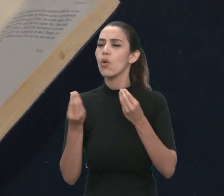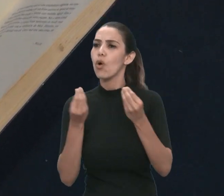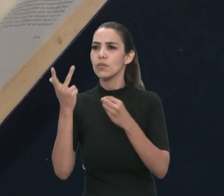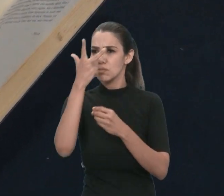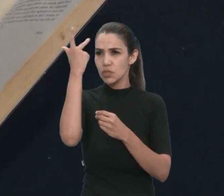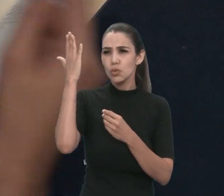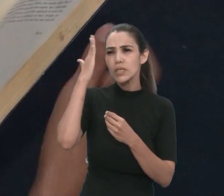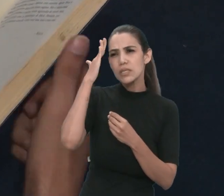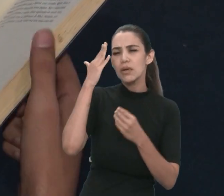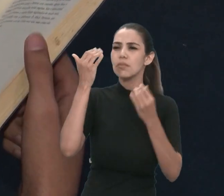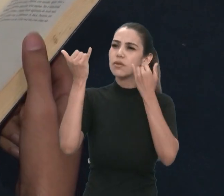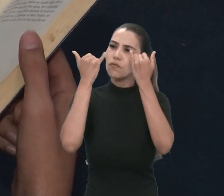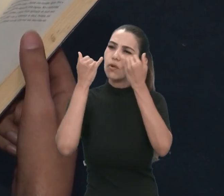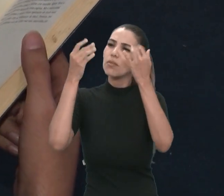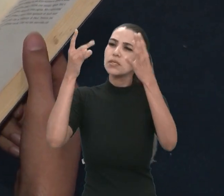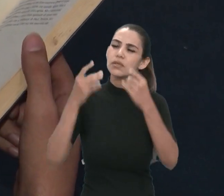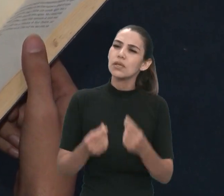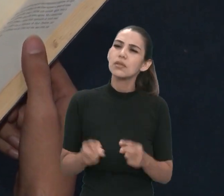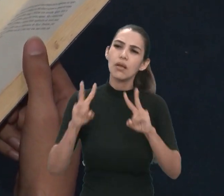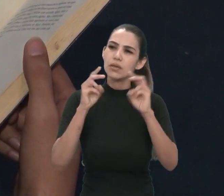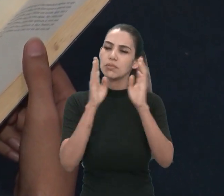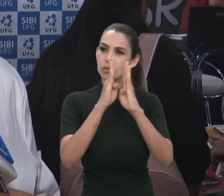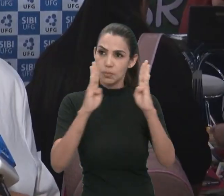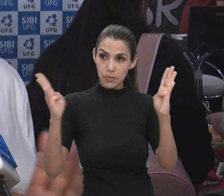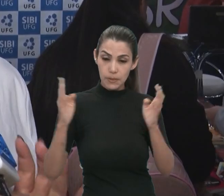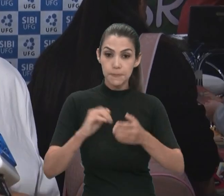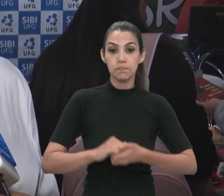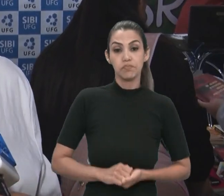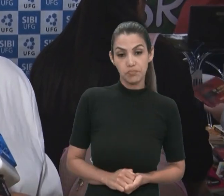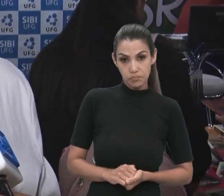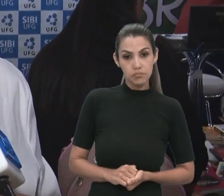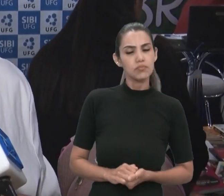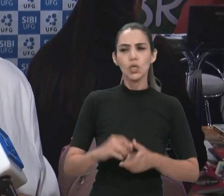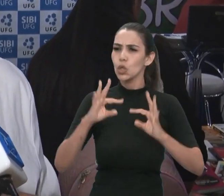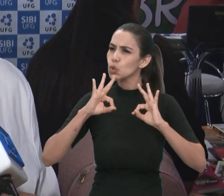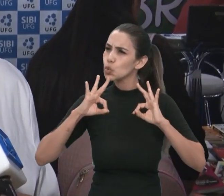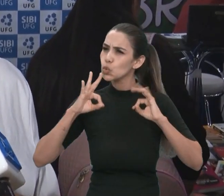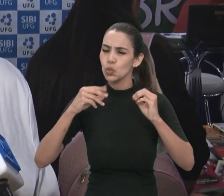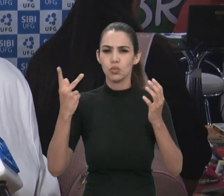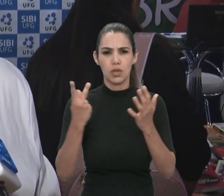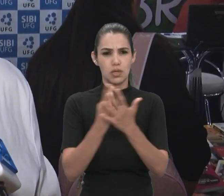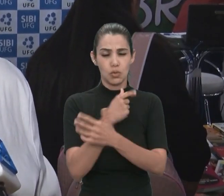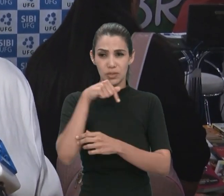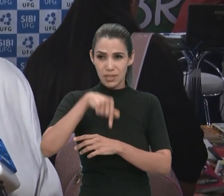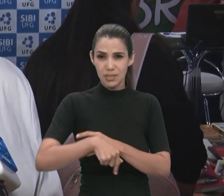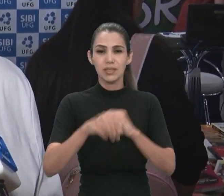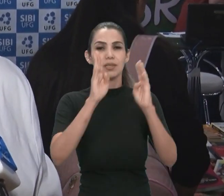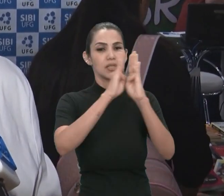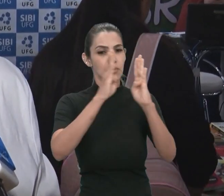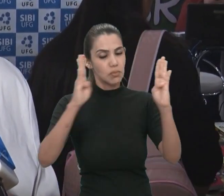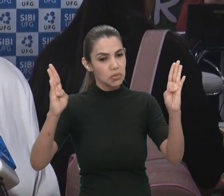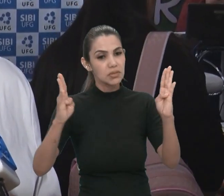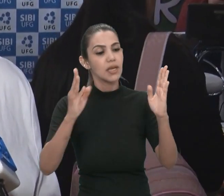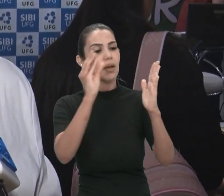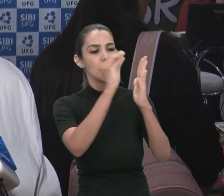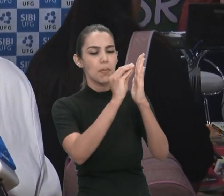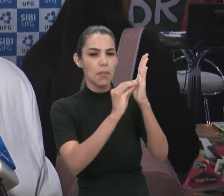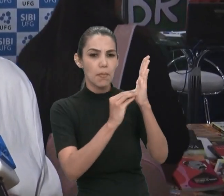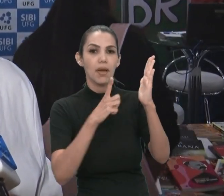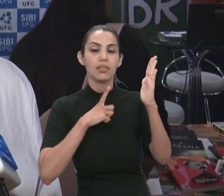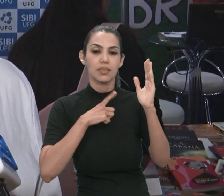acompanharem as informações sobre a biblioteca? As nossas atualizações de tudo que acontece no sistema de bibliotecas pode ser acompanhado na